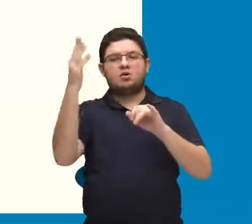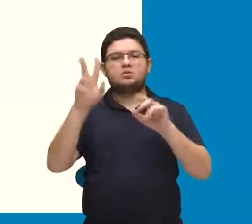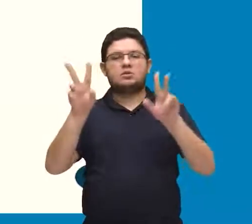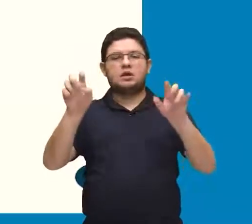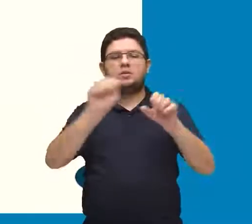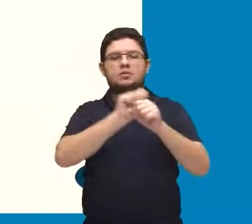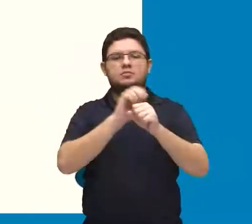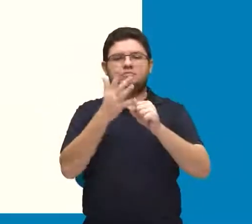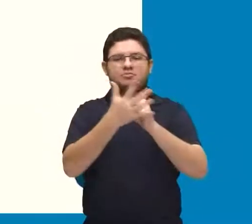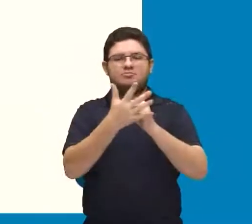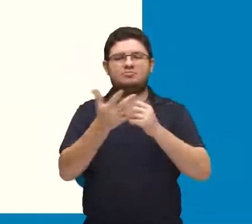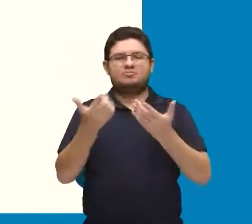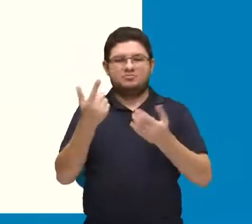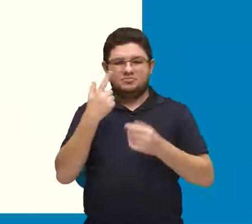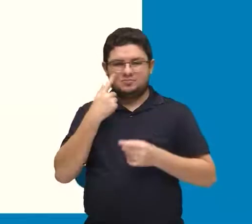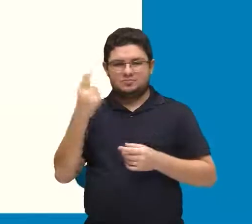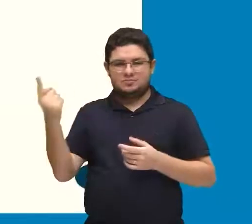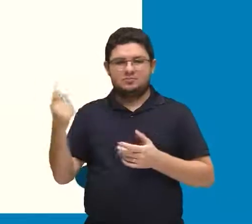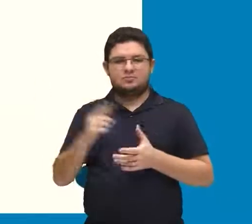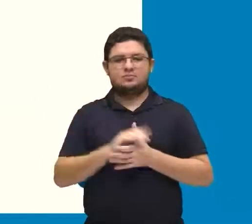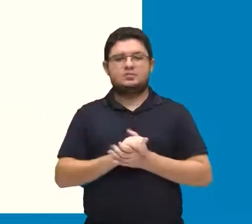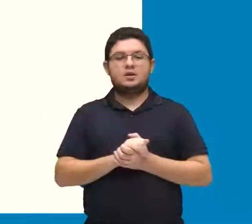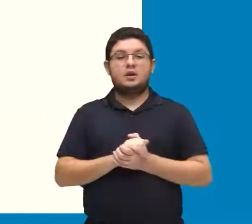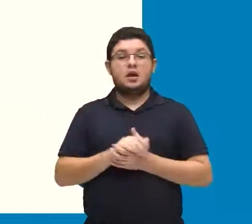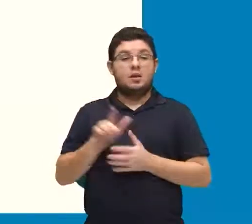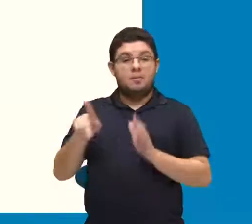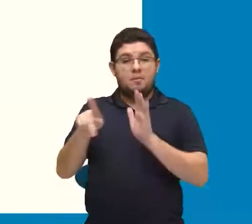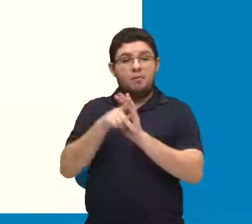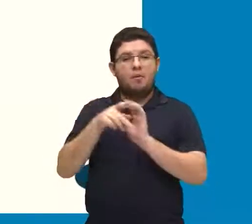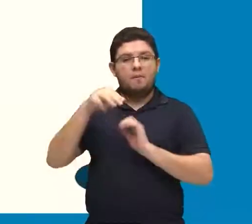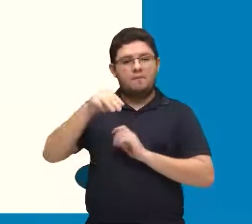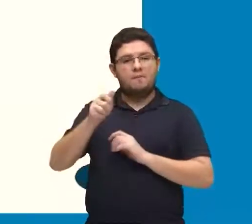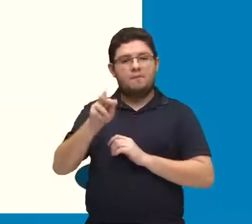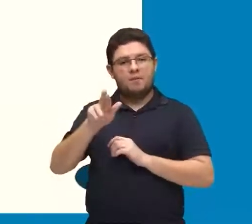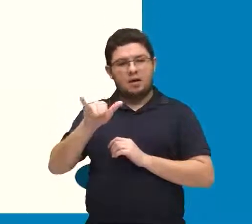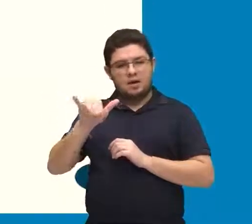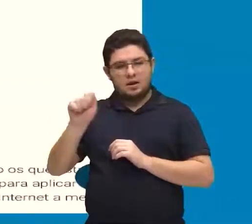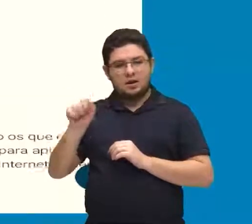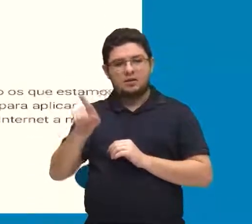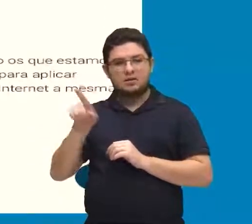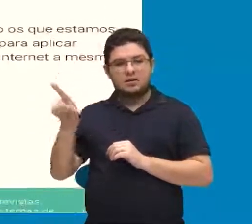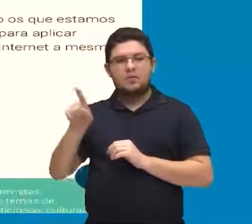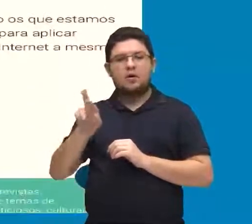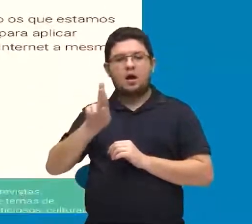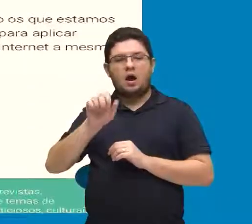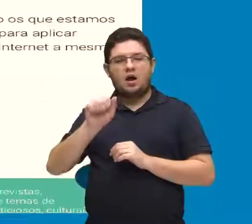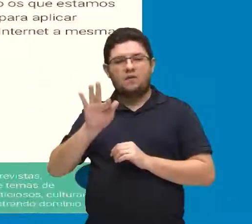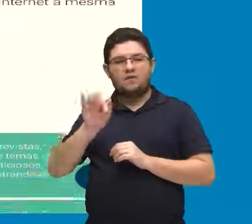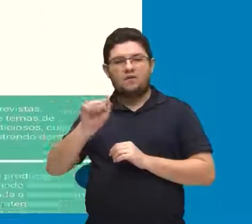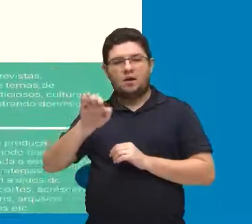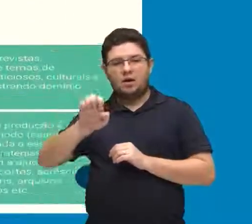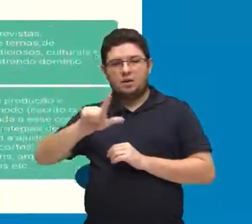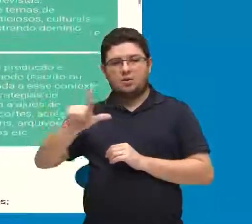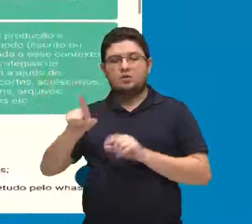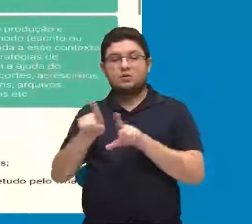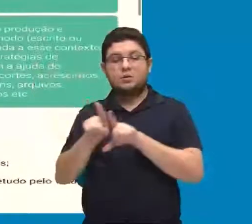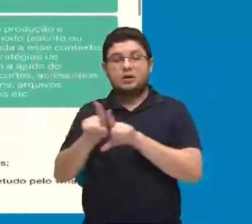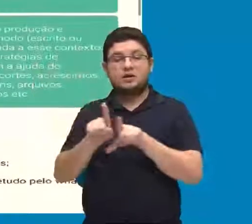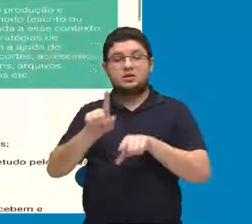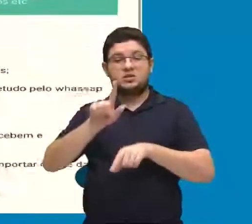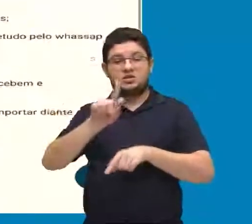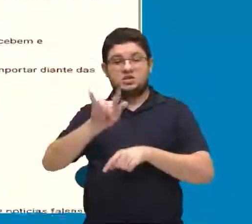publicado pela Maria Cirlanda e teve também participação aí do Rafael Melanias e da Jeane. São professores que trazem